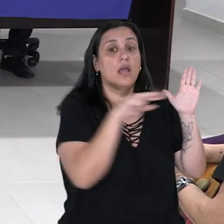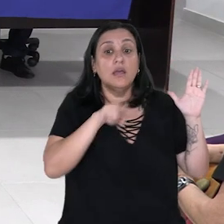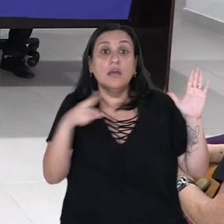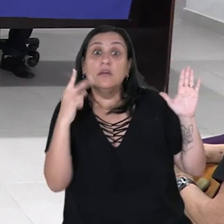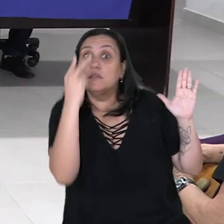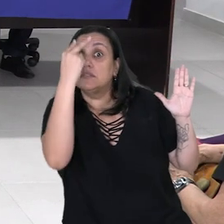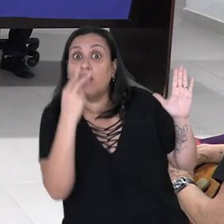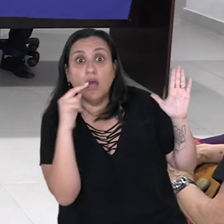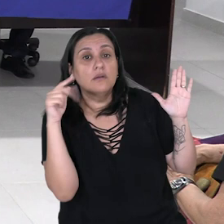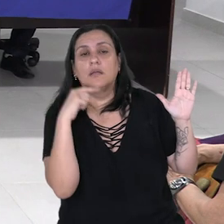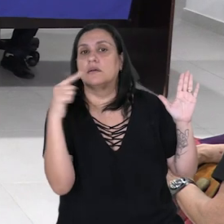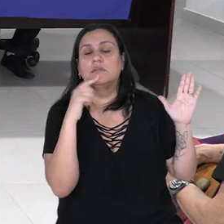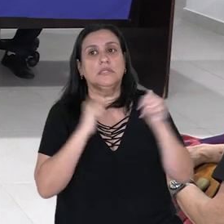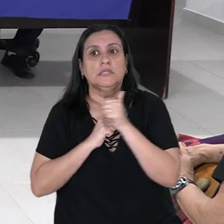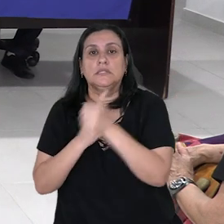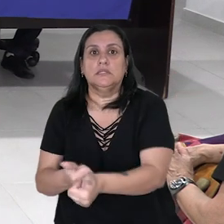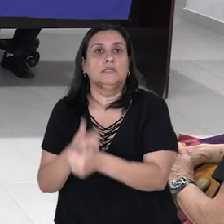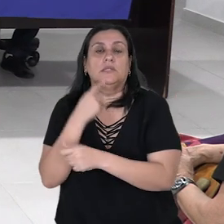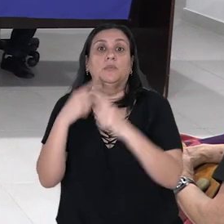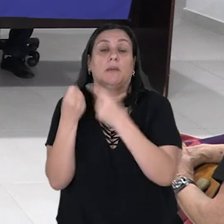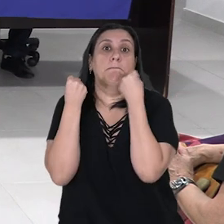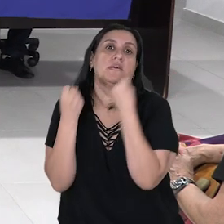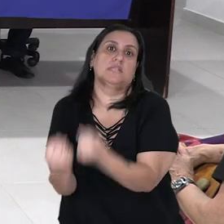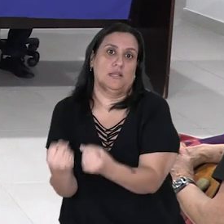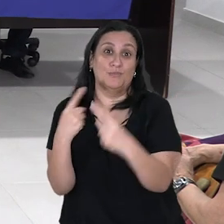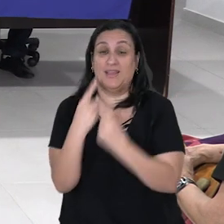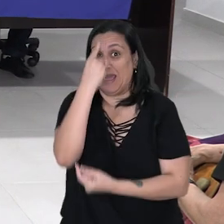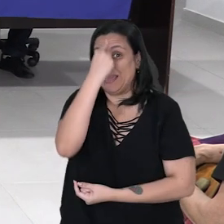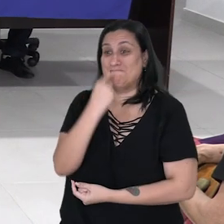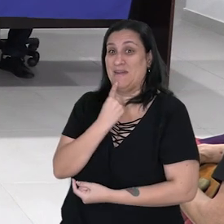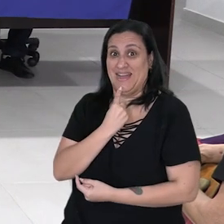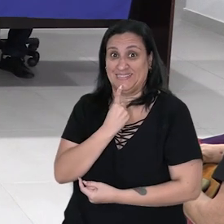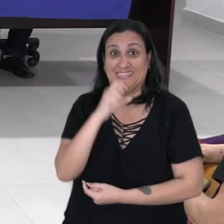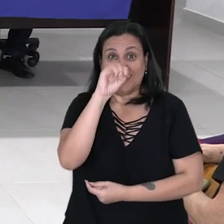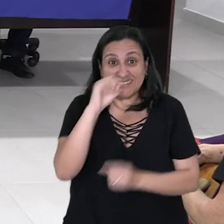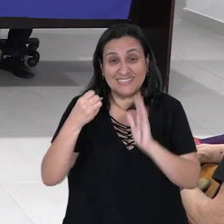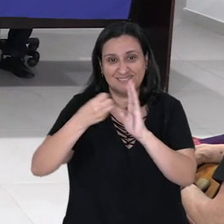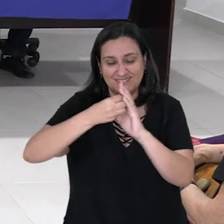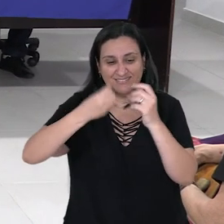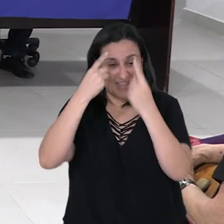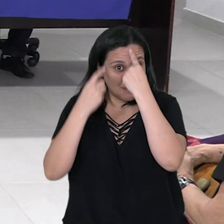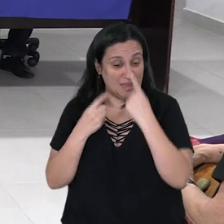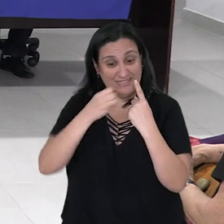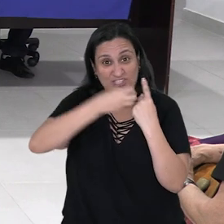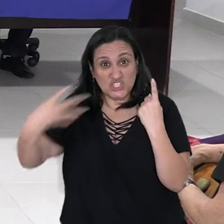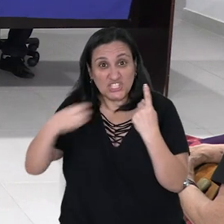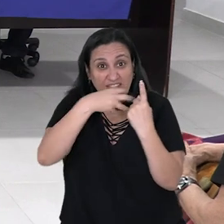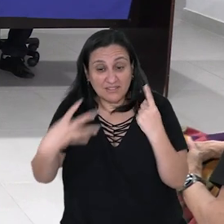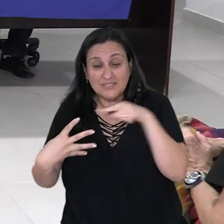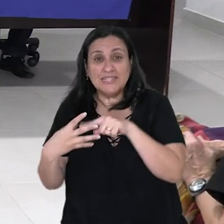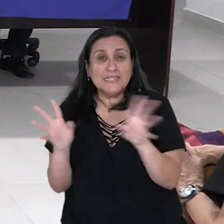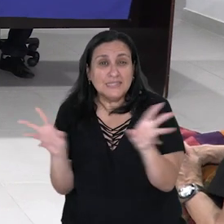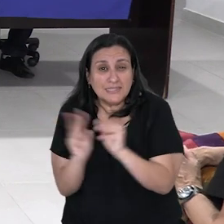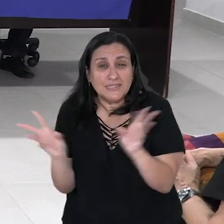muito cansativo. Porque, às vezes, uma imagem leva a adaptação, por mais